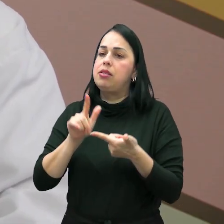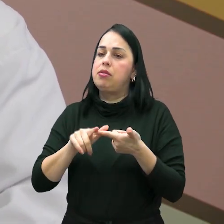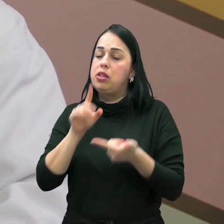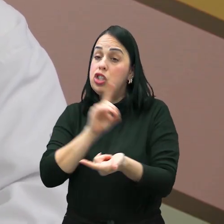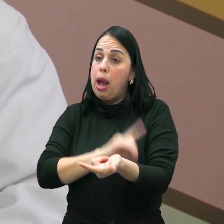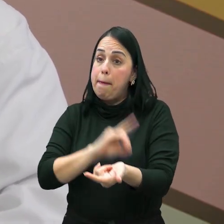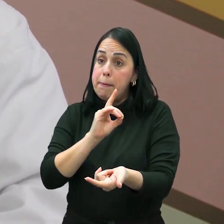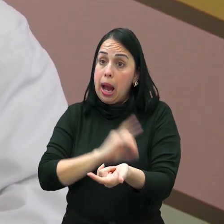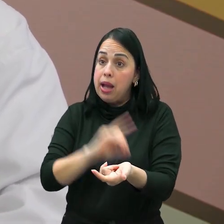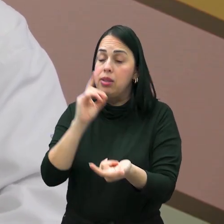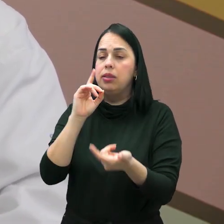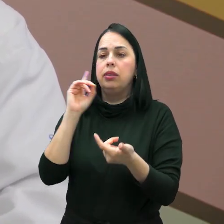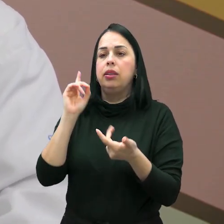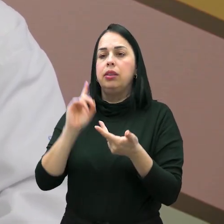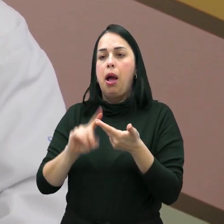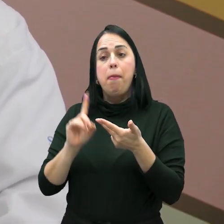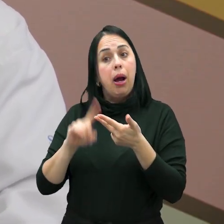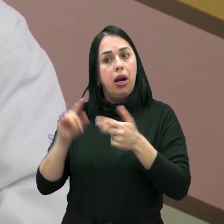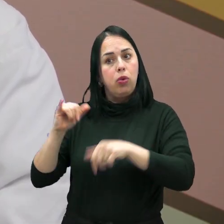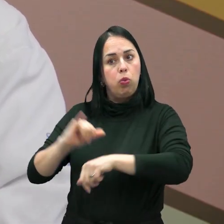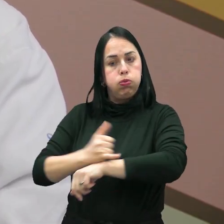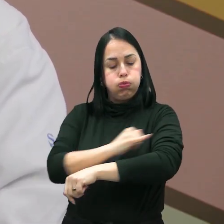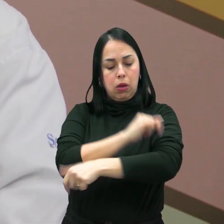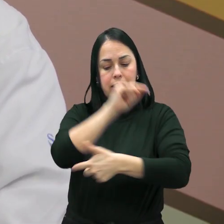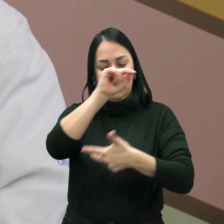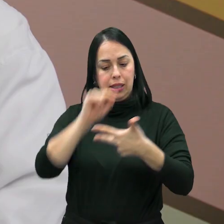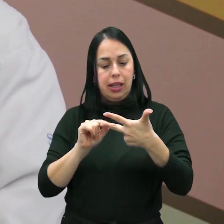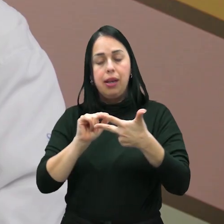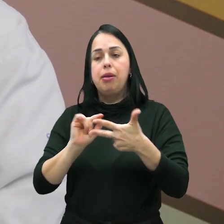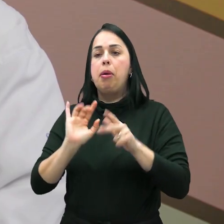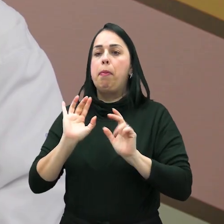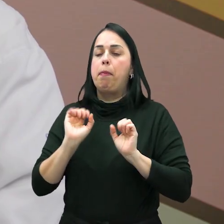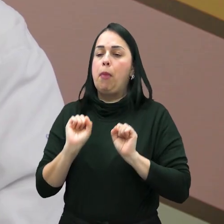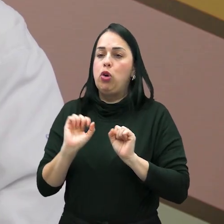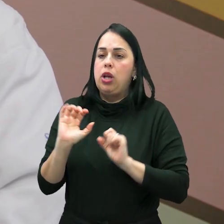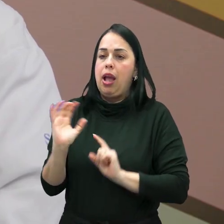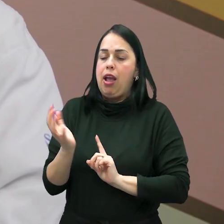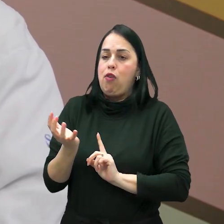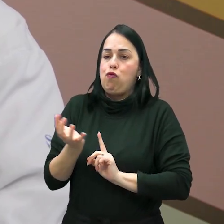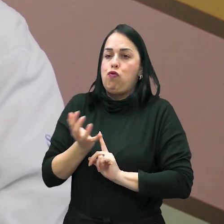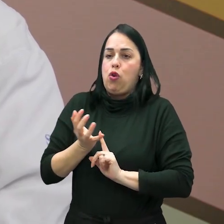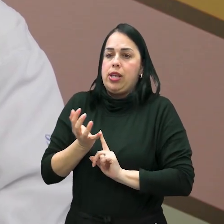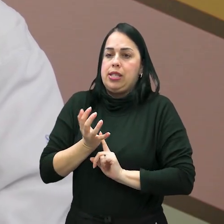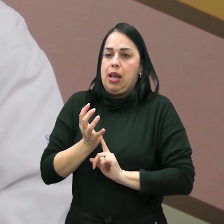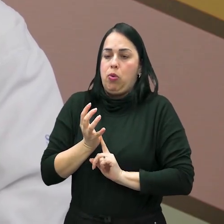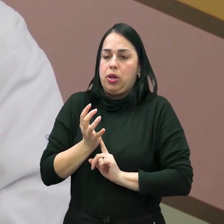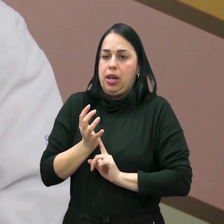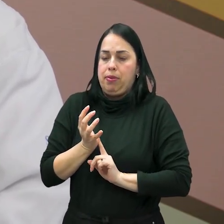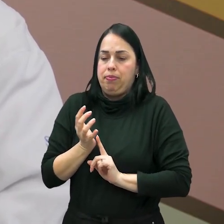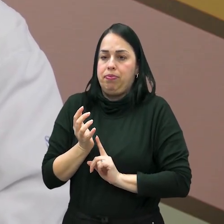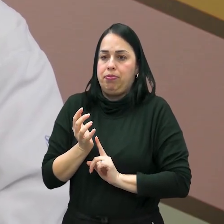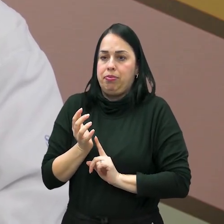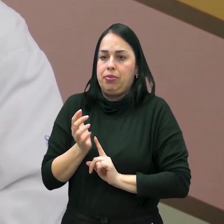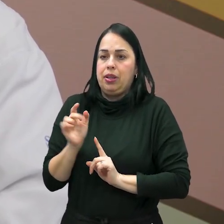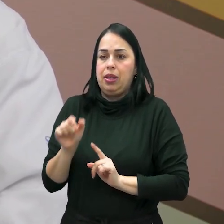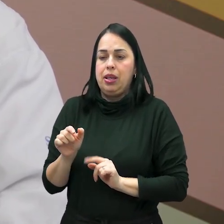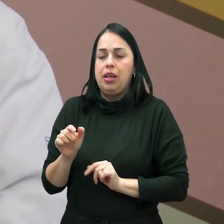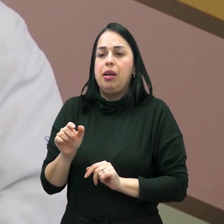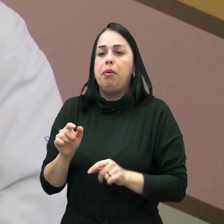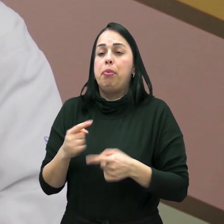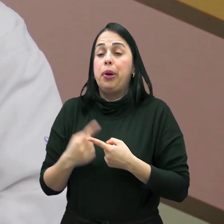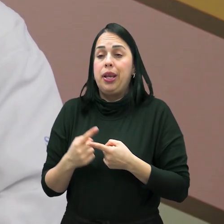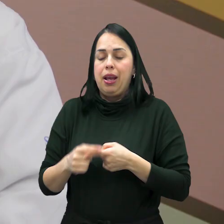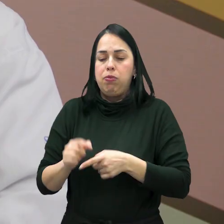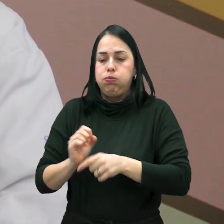diabético, também a obesidade. Tudo isso influencia na nossa dificuldade de lidar com líquidos para o paciente. Ele tende a